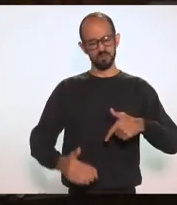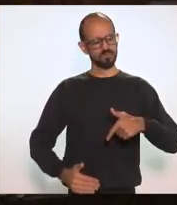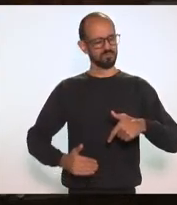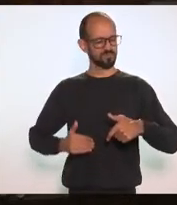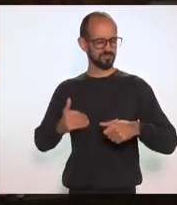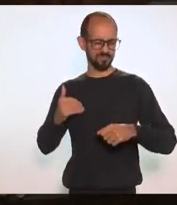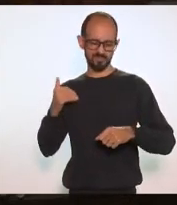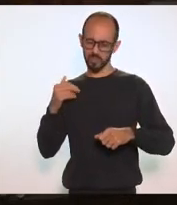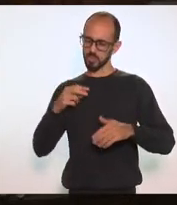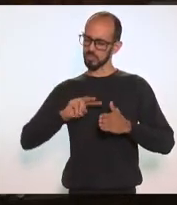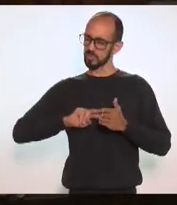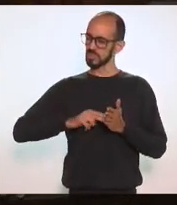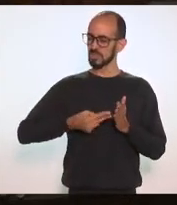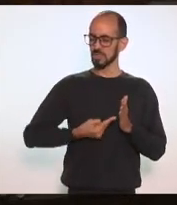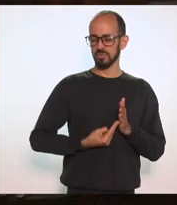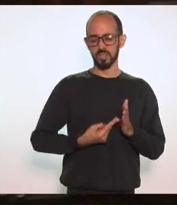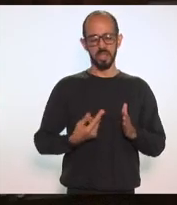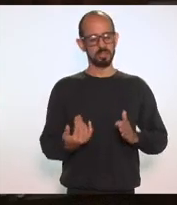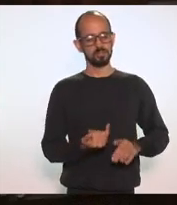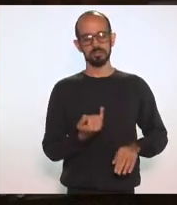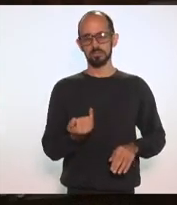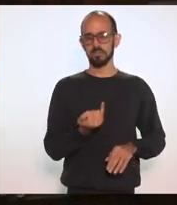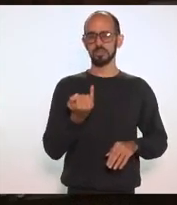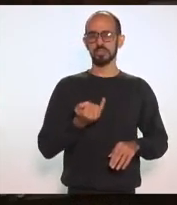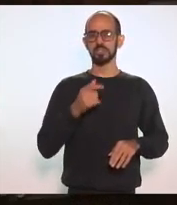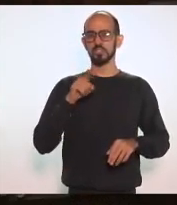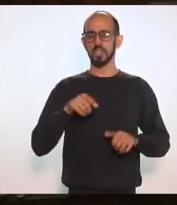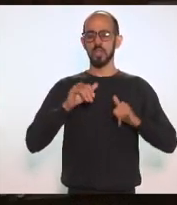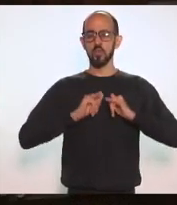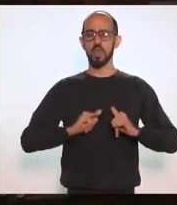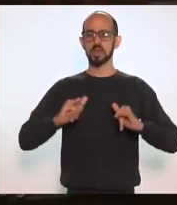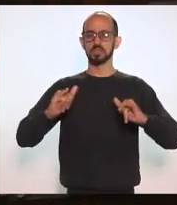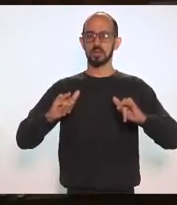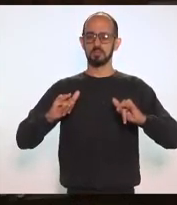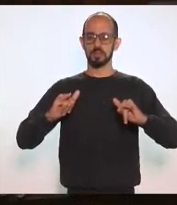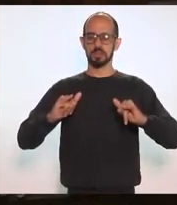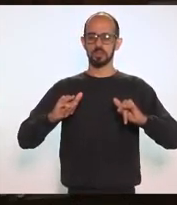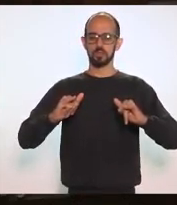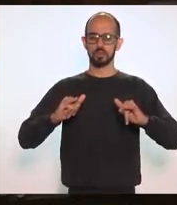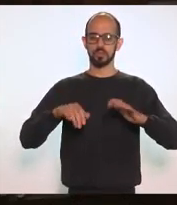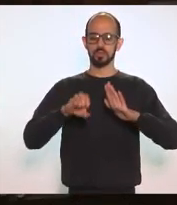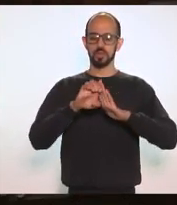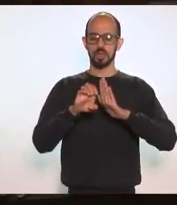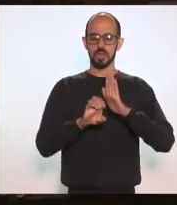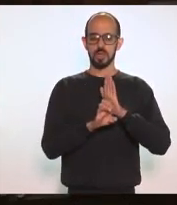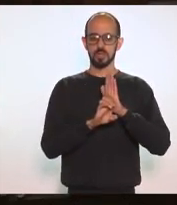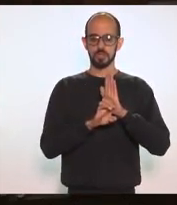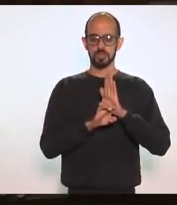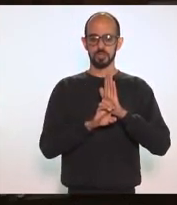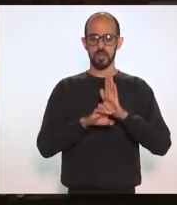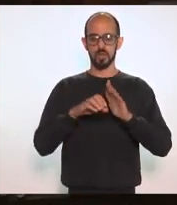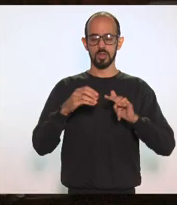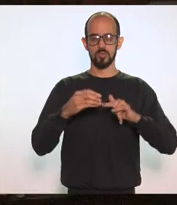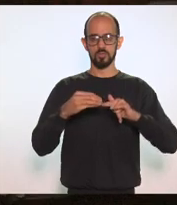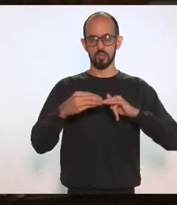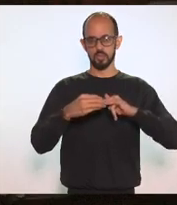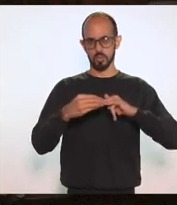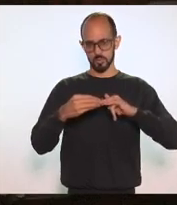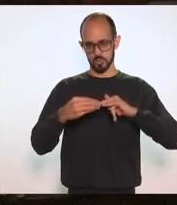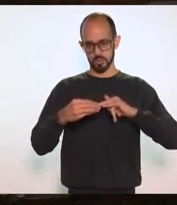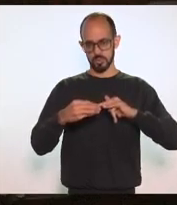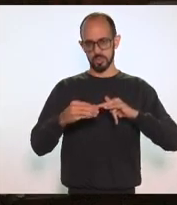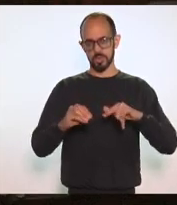do maior significado, do maior simbolismo, que foi o lançamento do edital da Fiocruz,